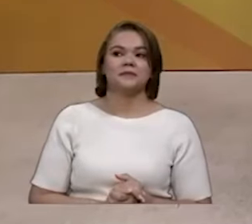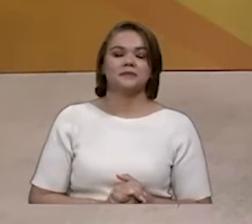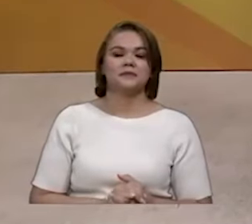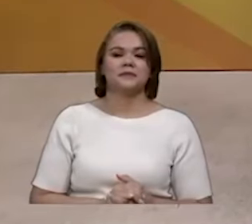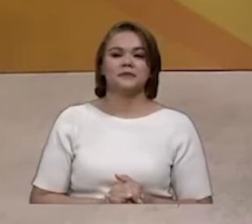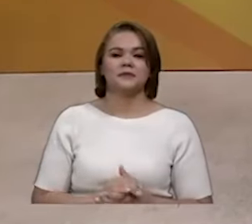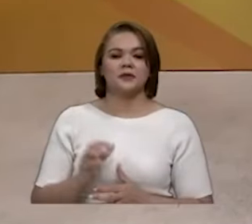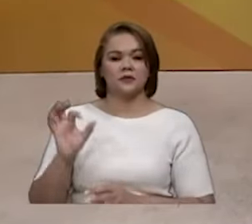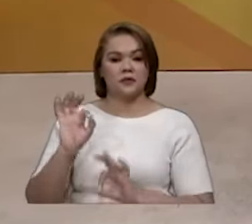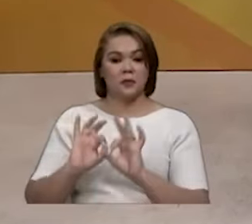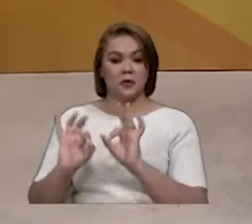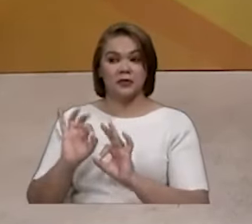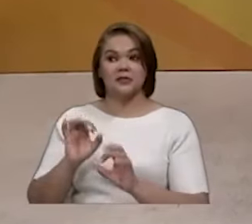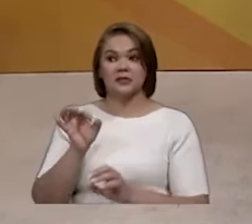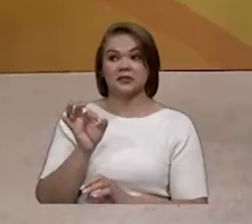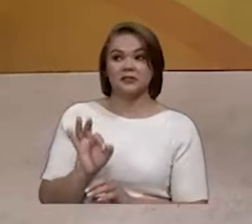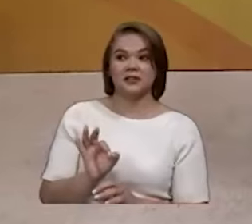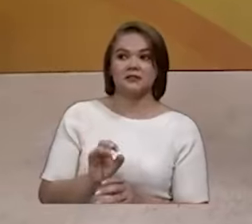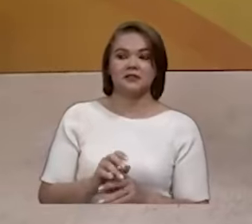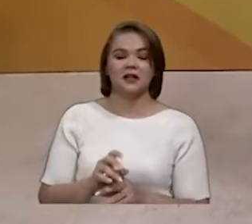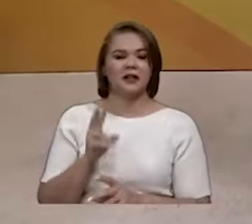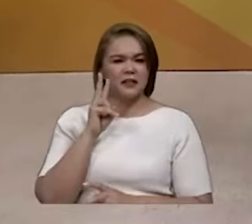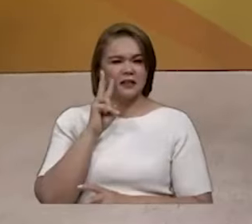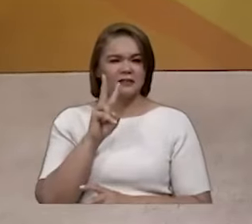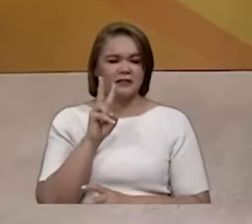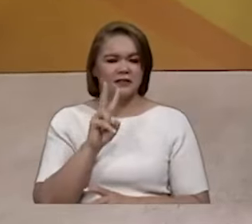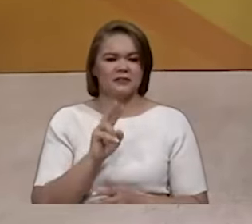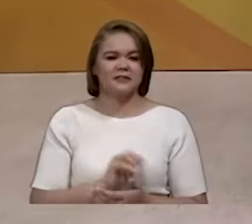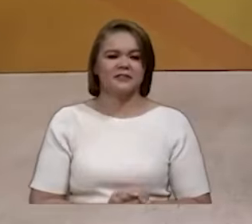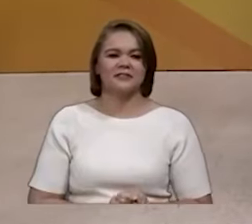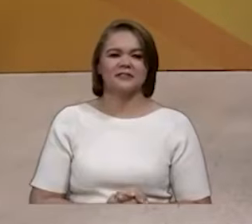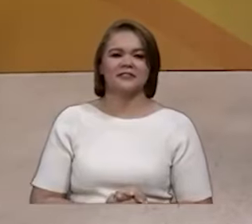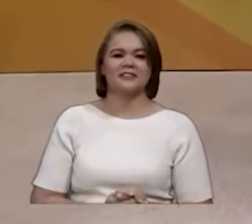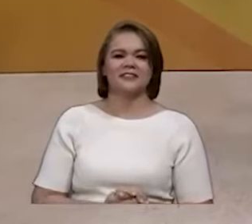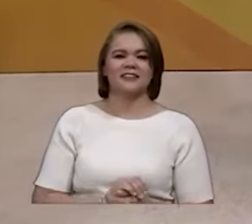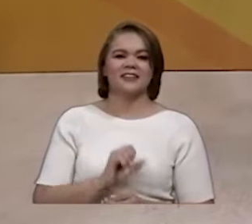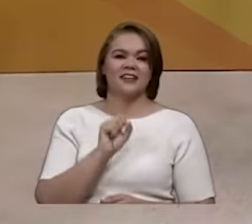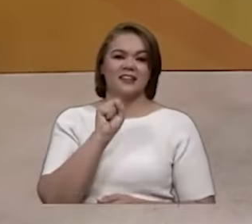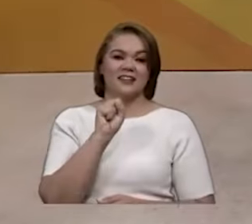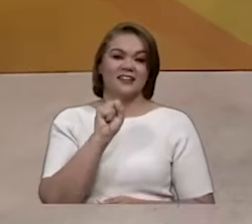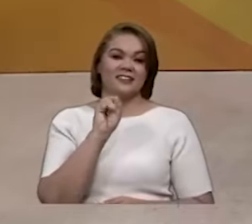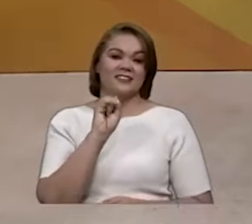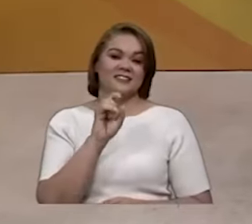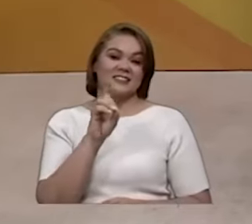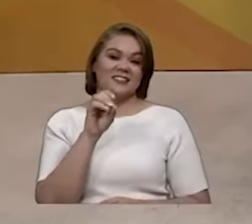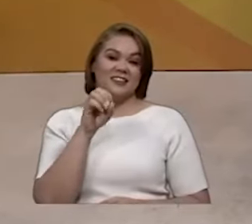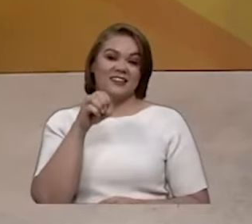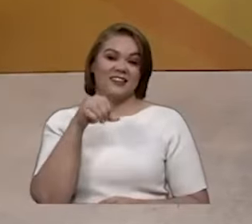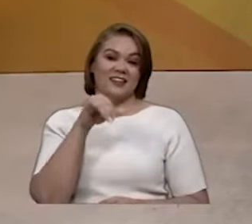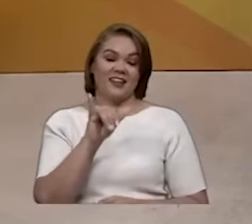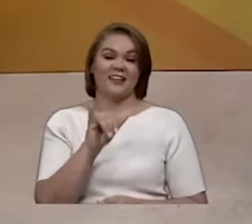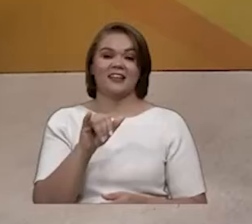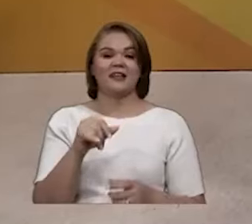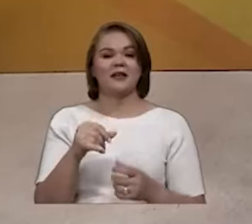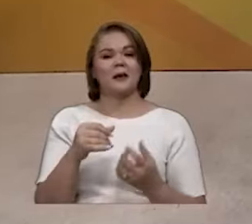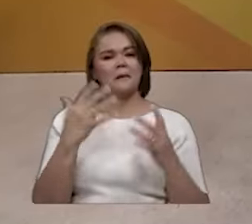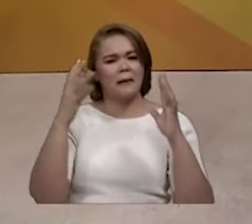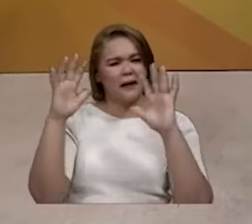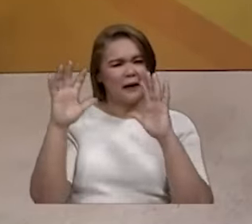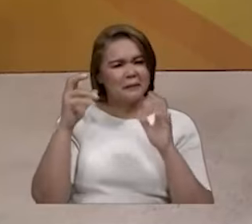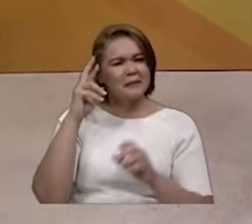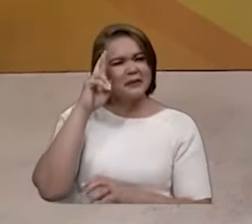bacana aí, né? O desenho. Tá vendo aí, gente? Sidney, queridão. Ó, parabéns, meu chefe. Foi